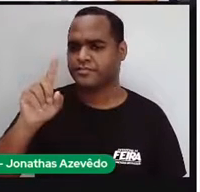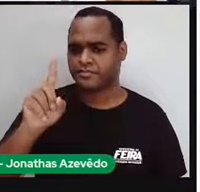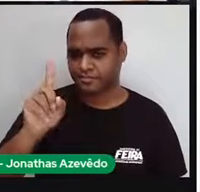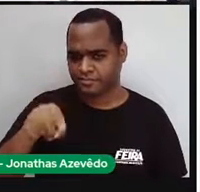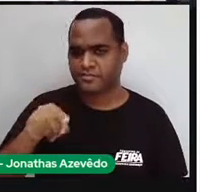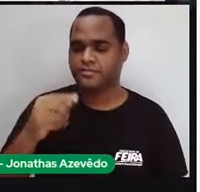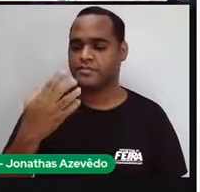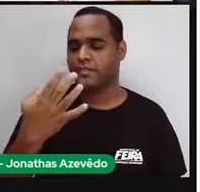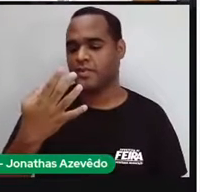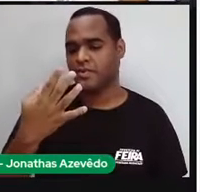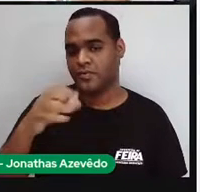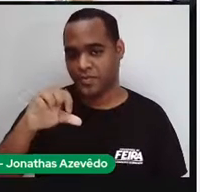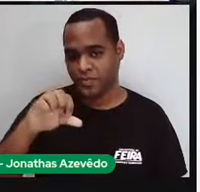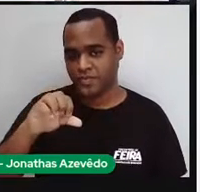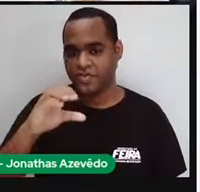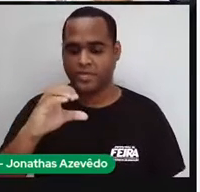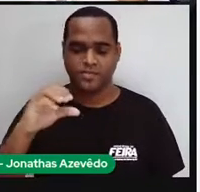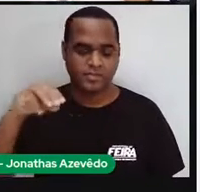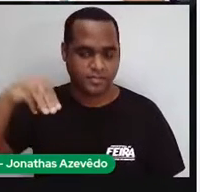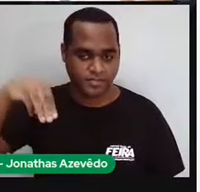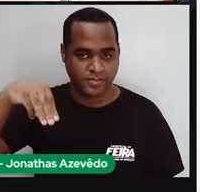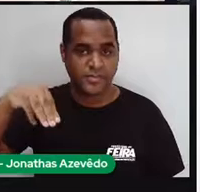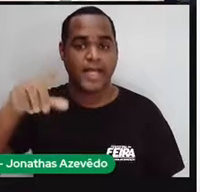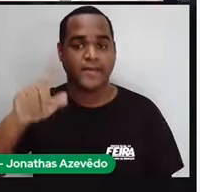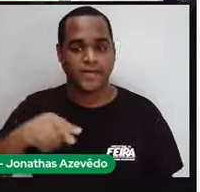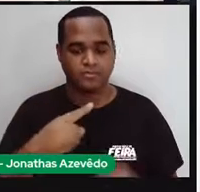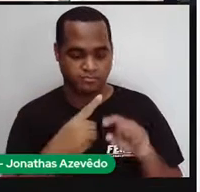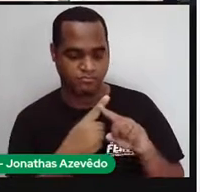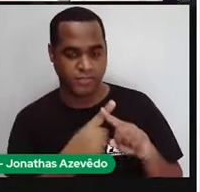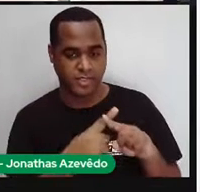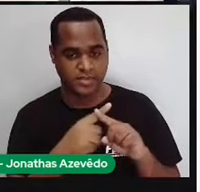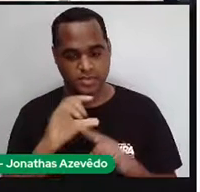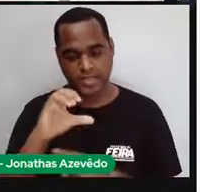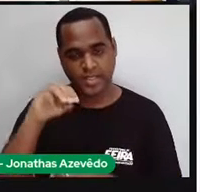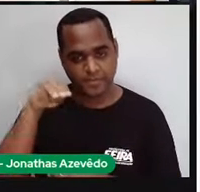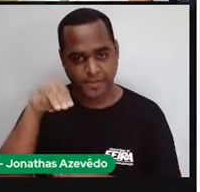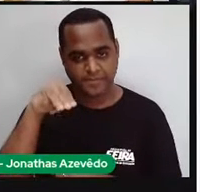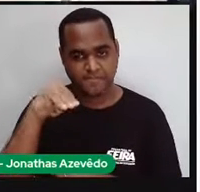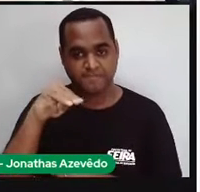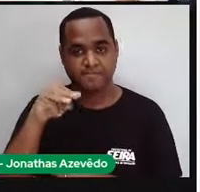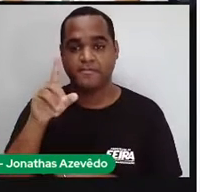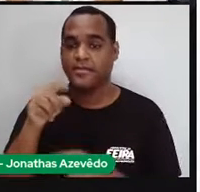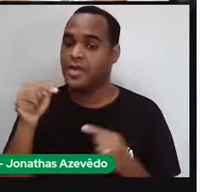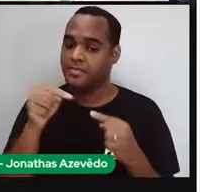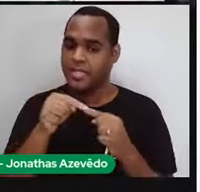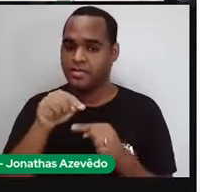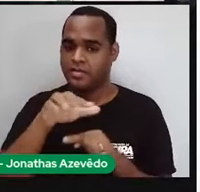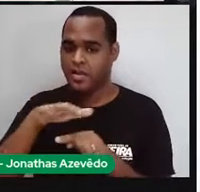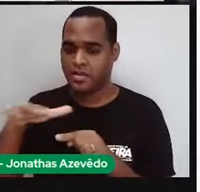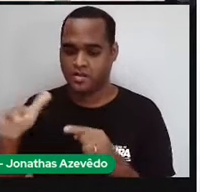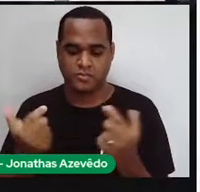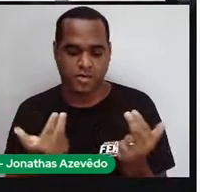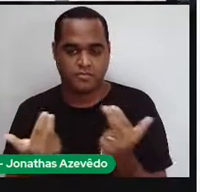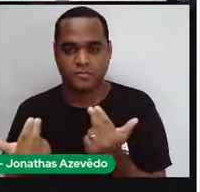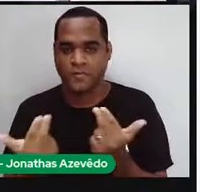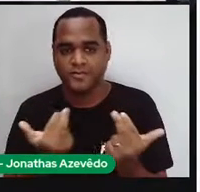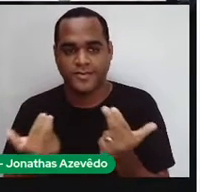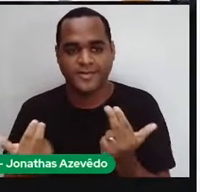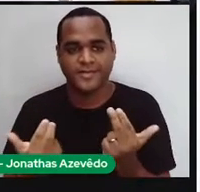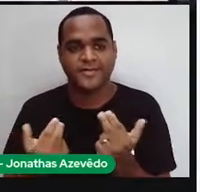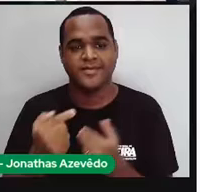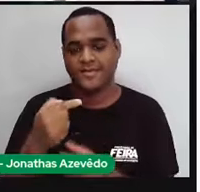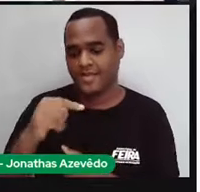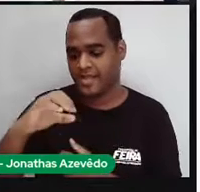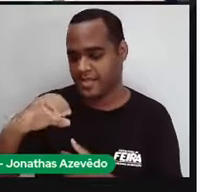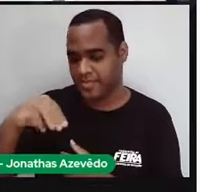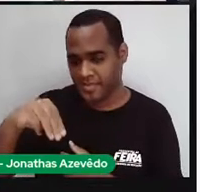49cm x centímetro uma coisa vezes ela mesma